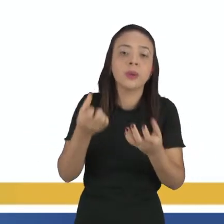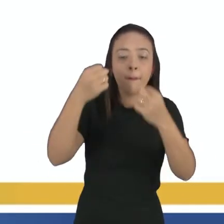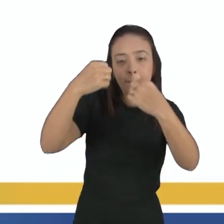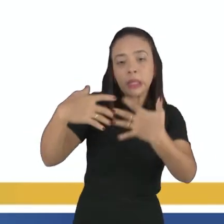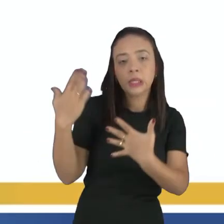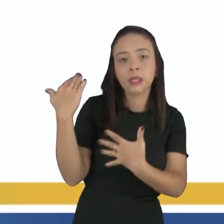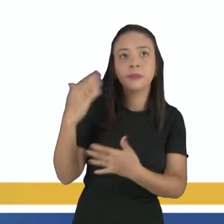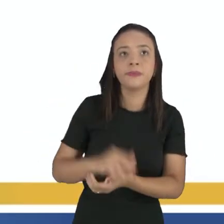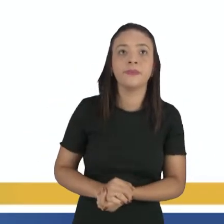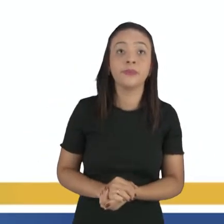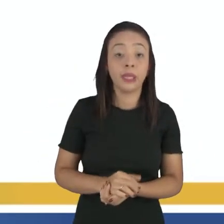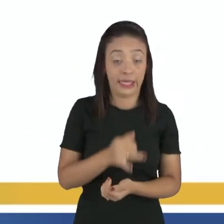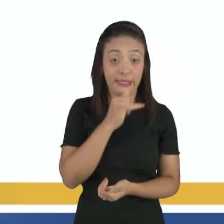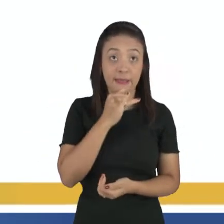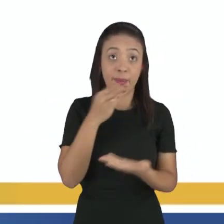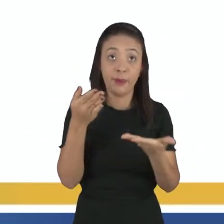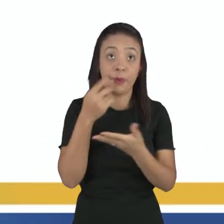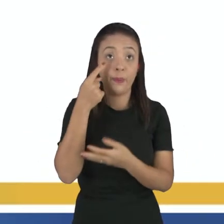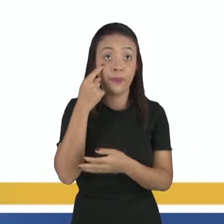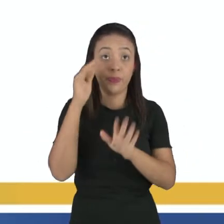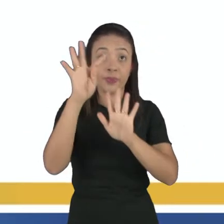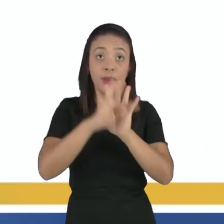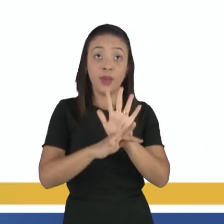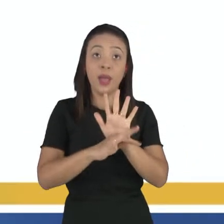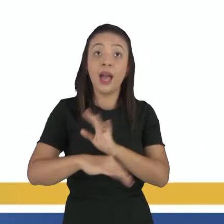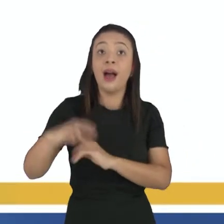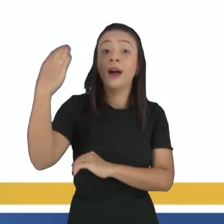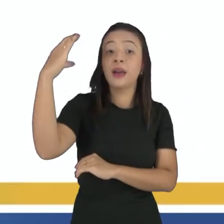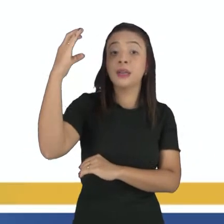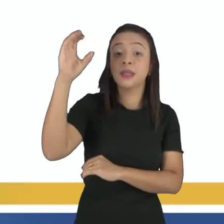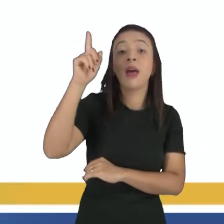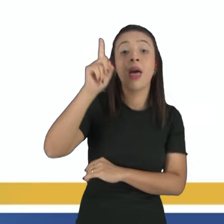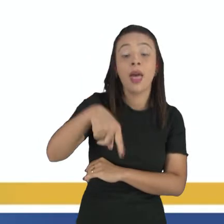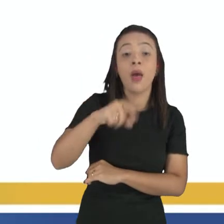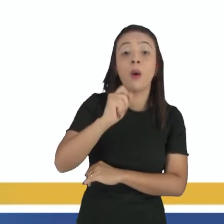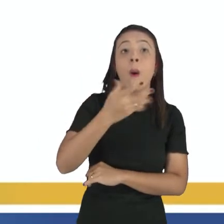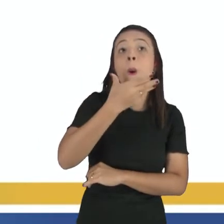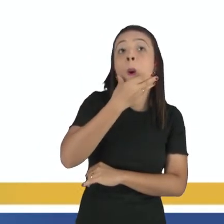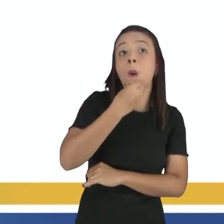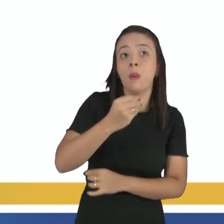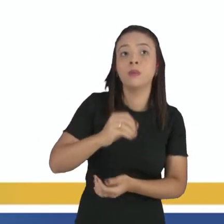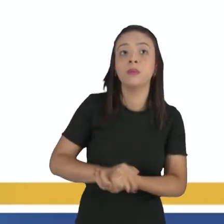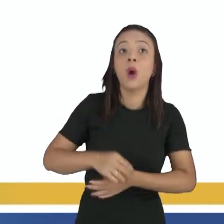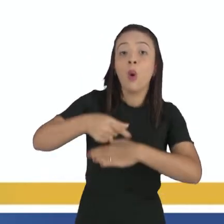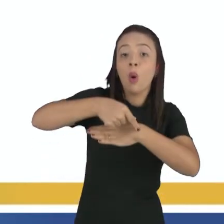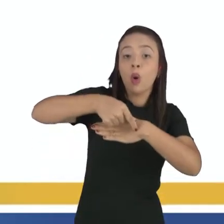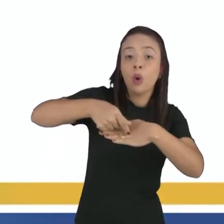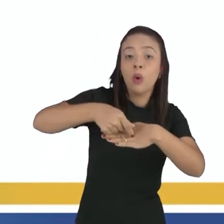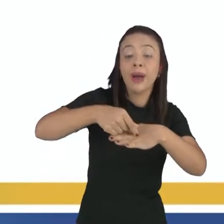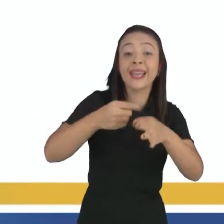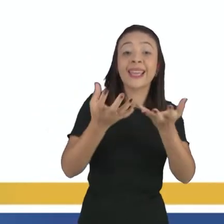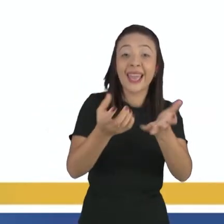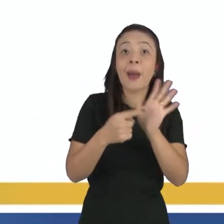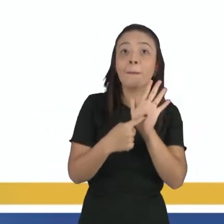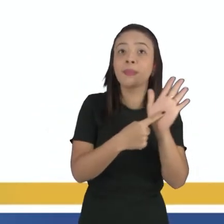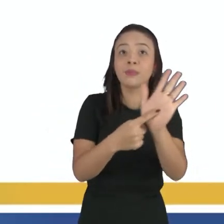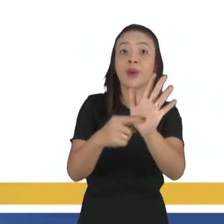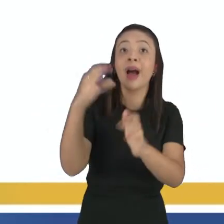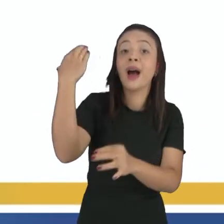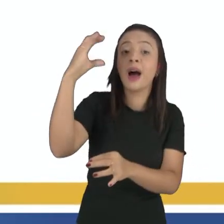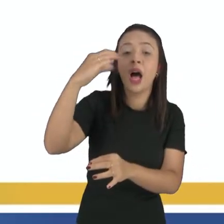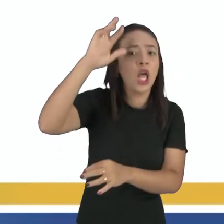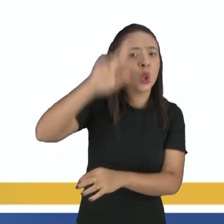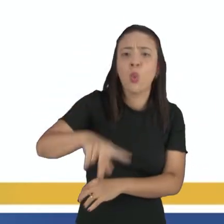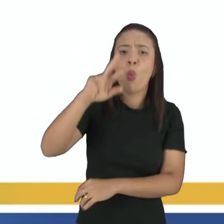pouco vamos a uma pra Olha esse texto a ciência masculina o autor procura mostrar que a